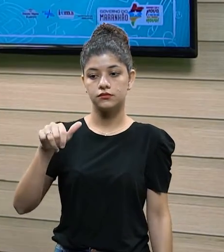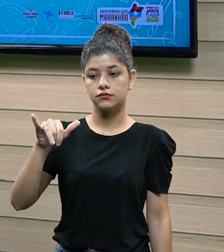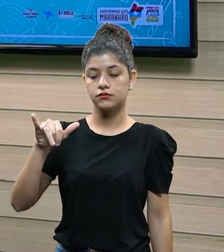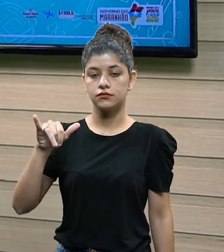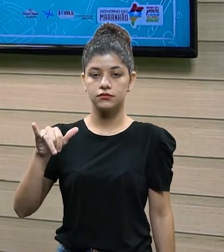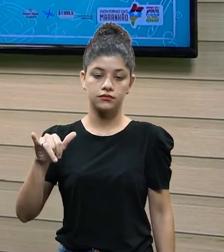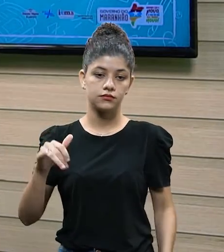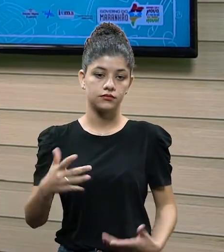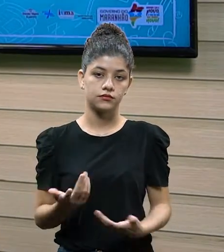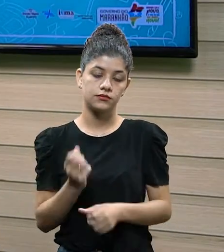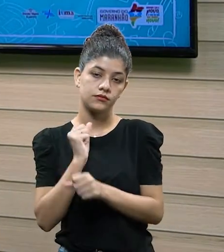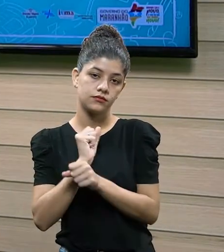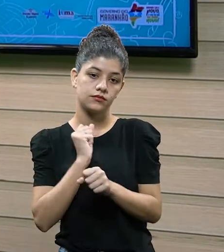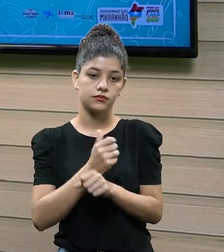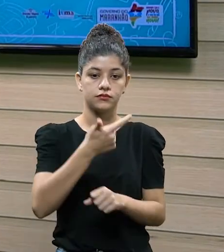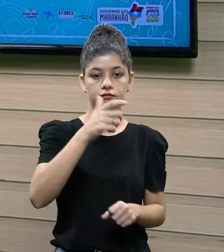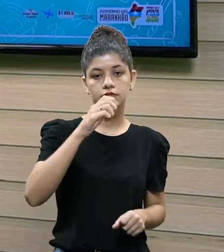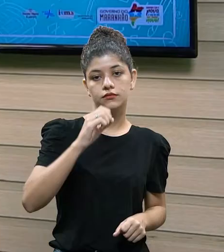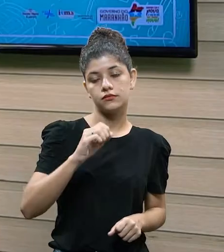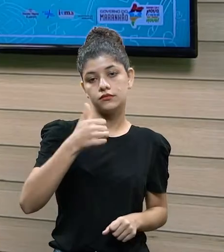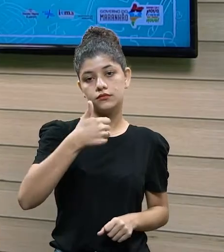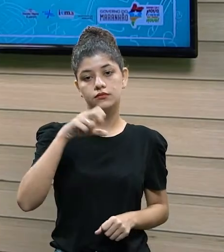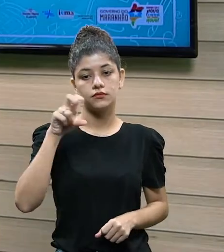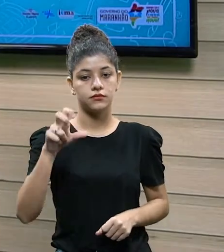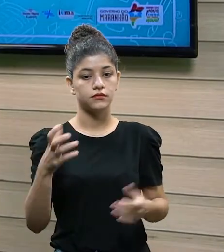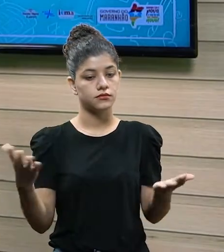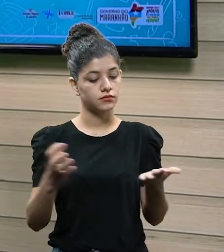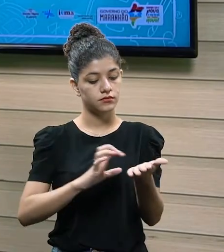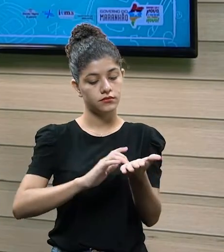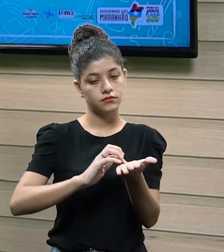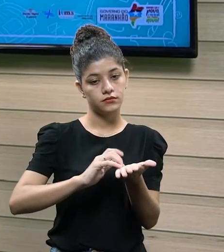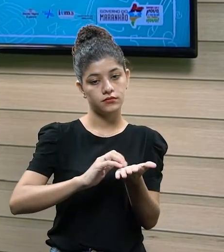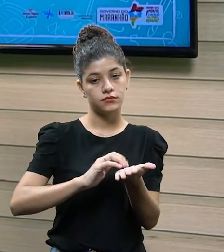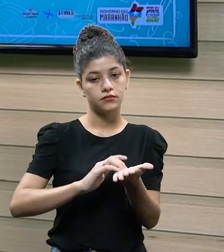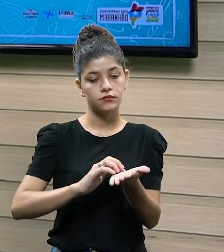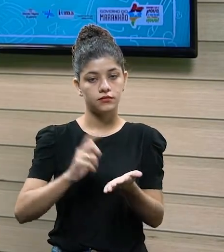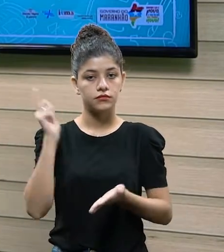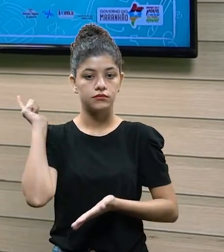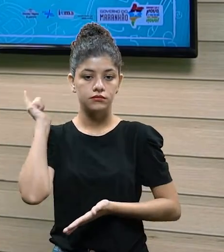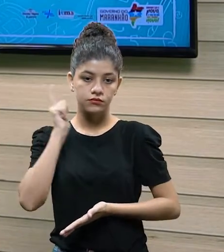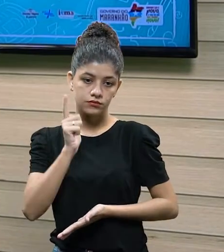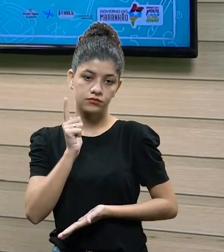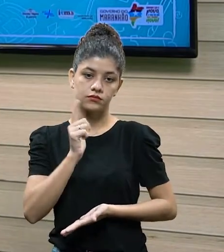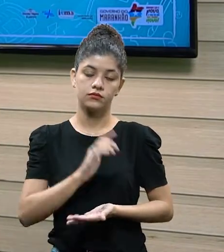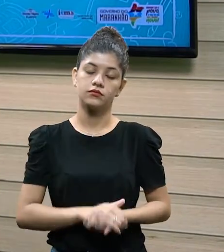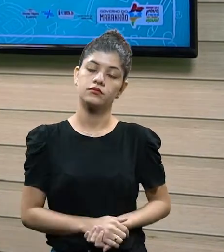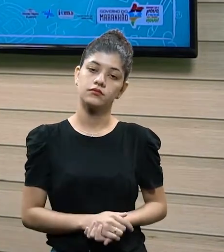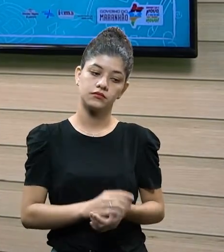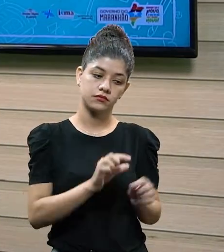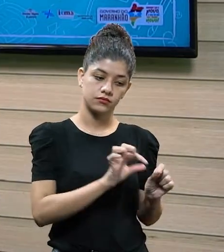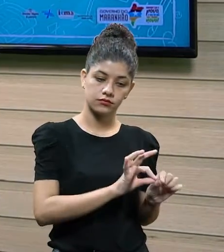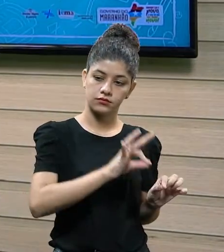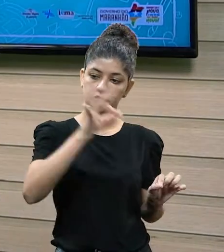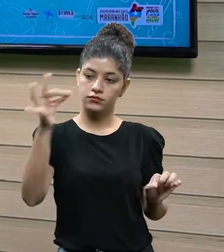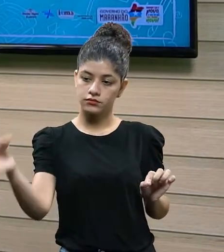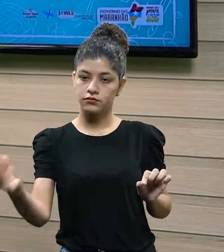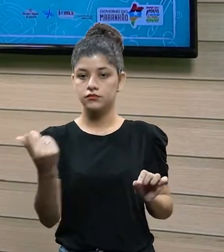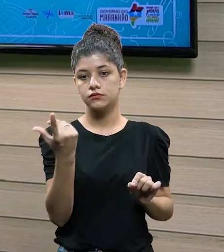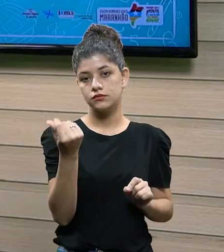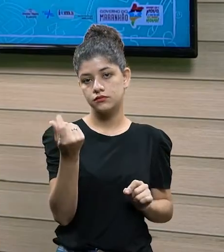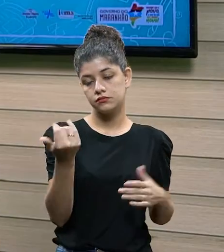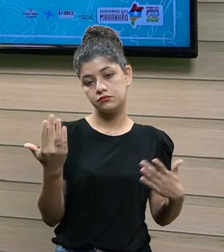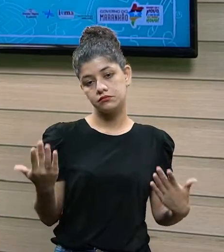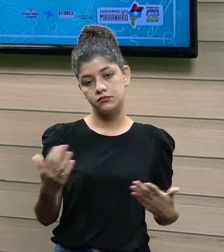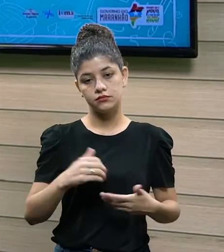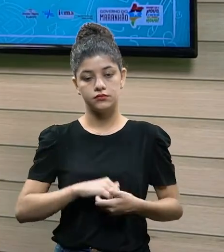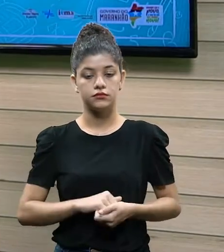determinado número, esperar 15, 20 minutos. Hoje eu pego meu celular e faço a simulação de onde eu estou, para onde eu vou, vejo quanto é que vai dar